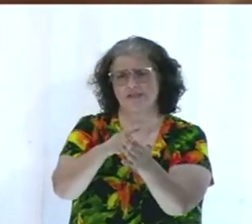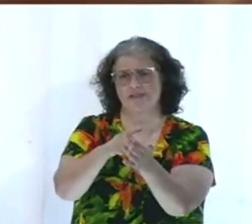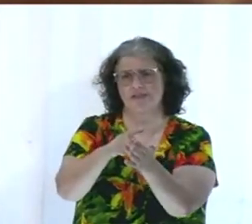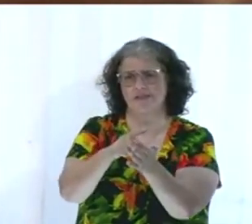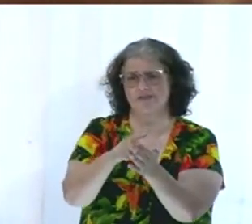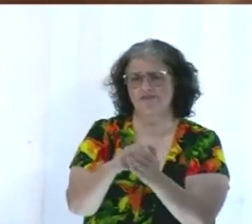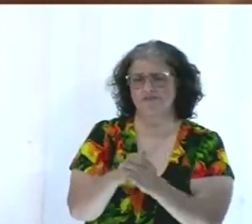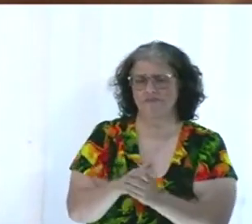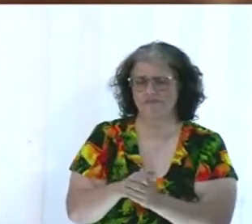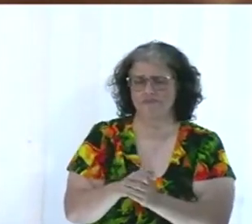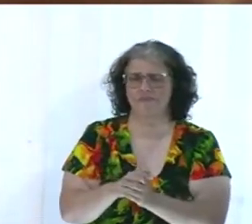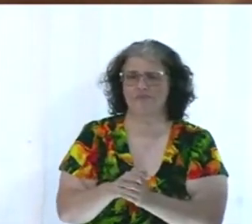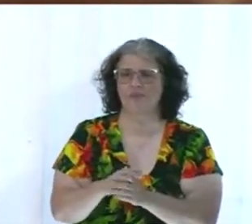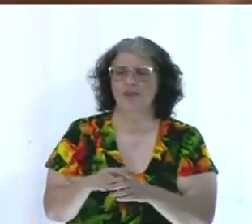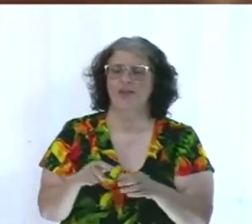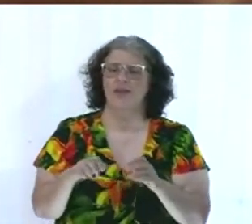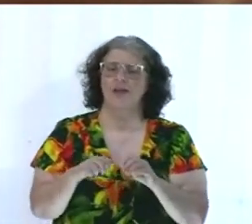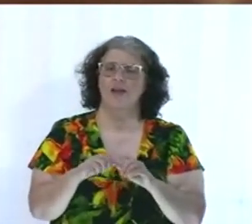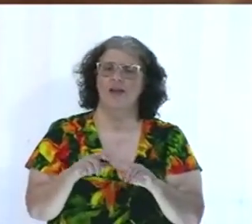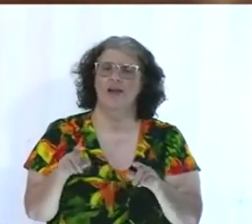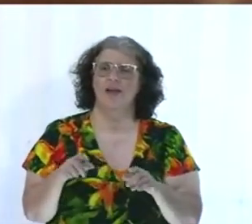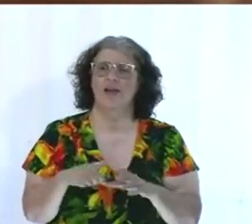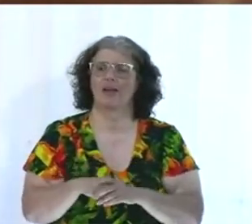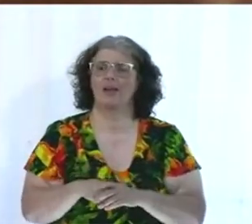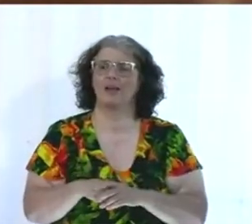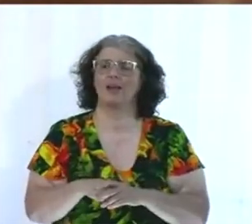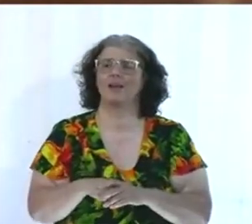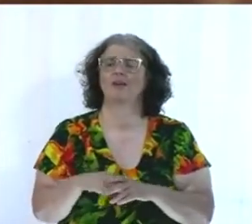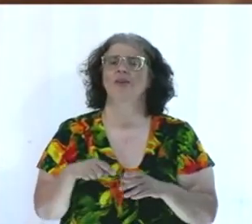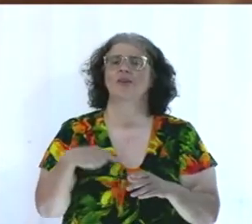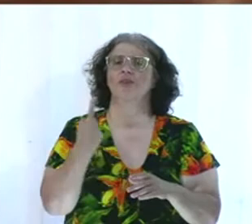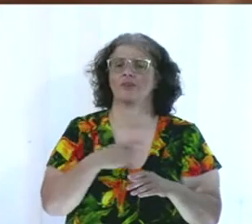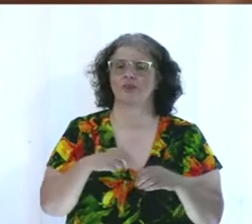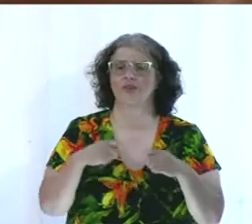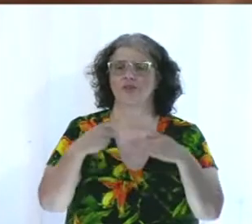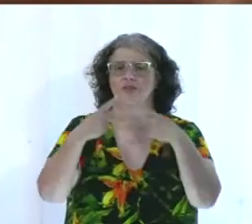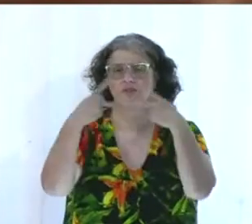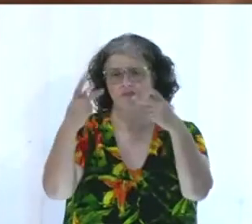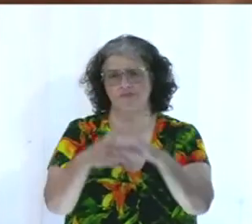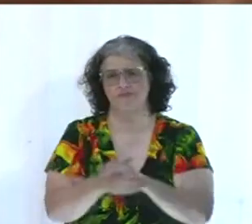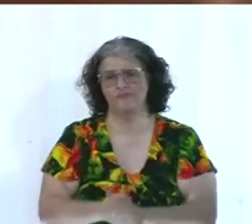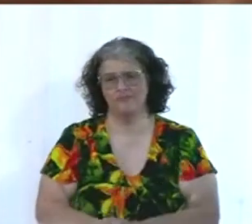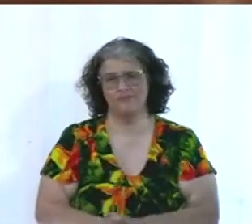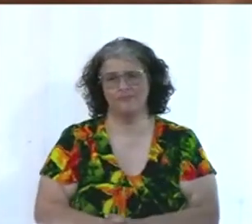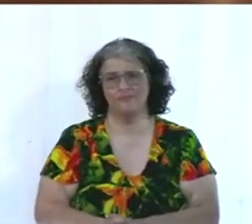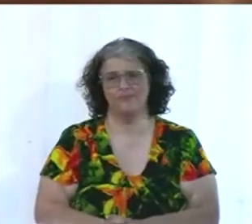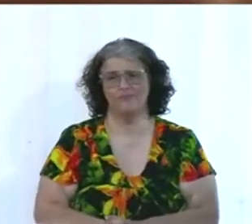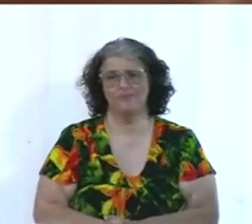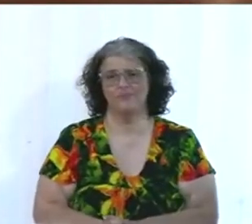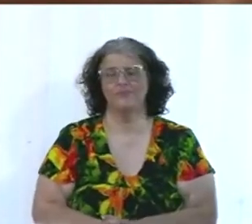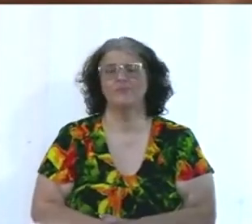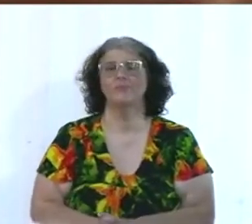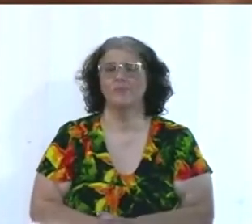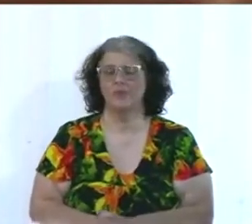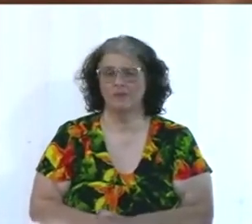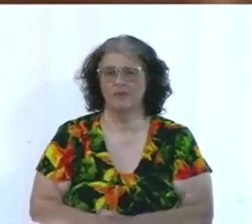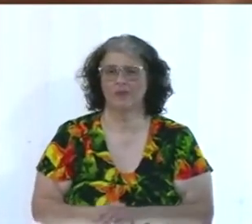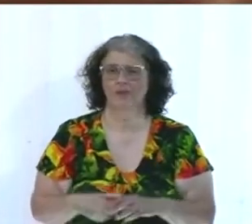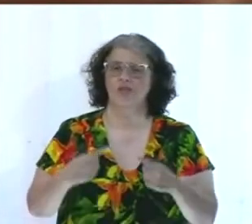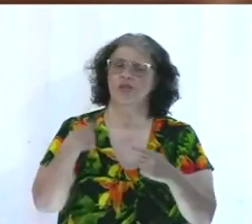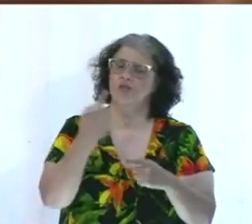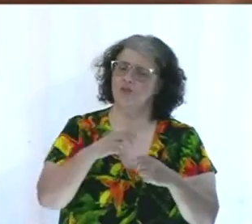seus delitos e pecados e não há esperança para o homem em nenhum outro nome pelo qual importa que sejamos salvos, que é o nome do Senhor